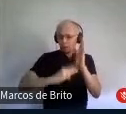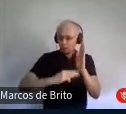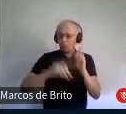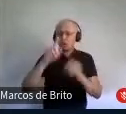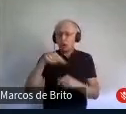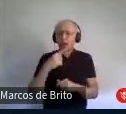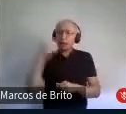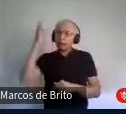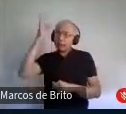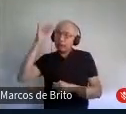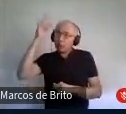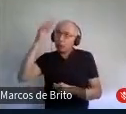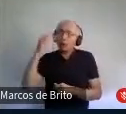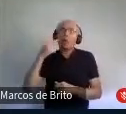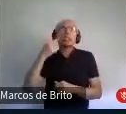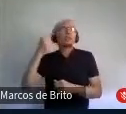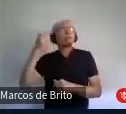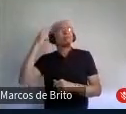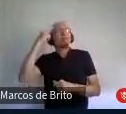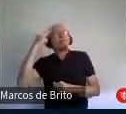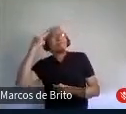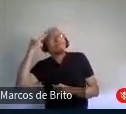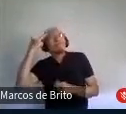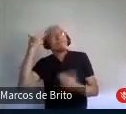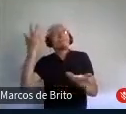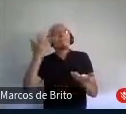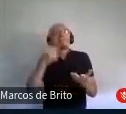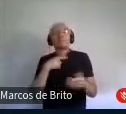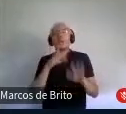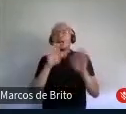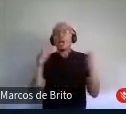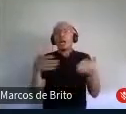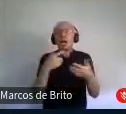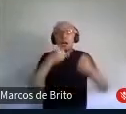estudo teórico e reflexivo, ele é de natureza